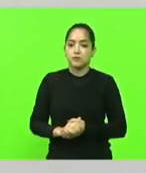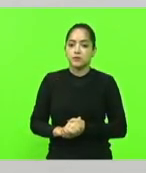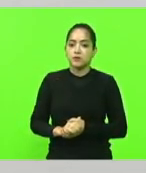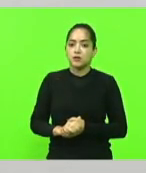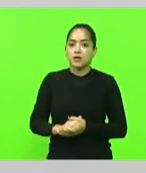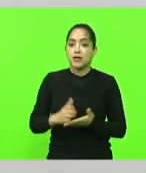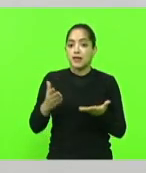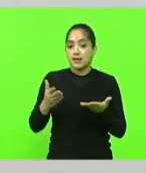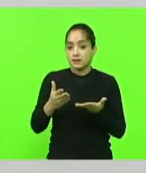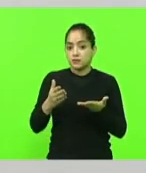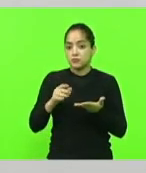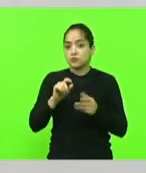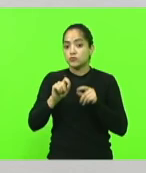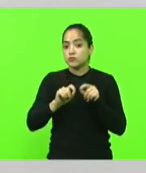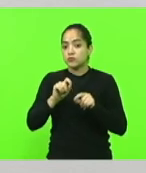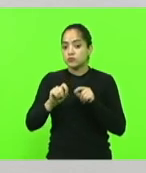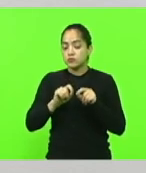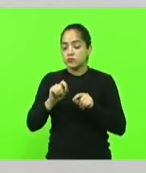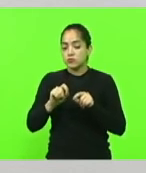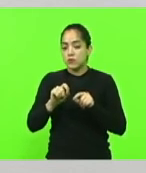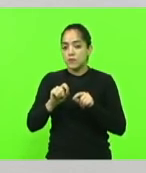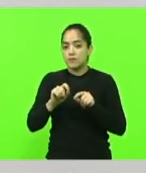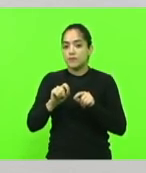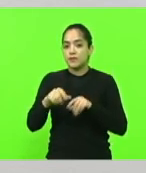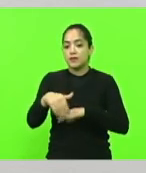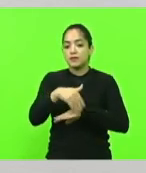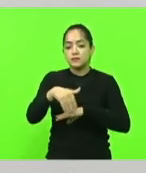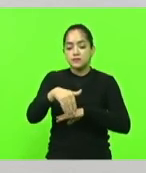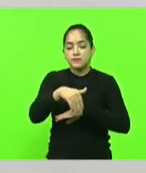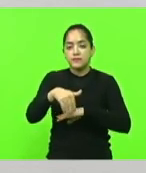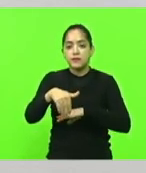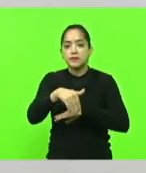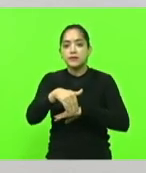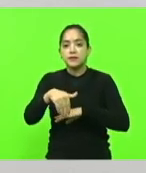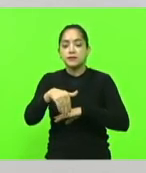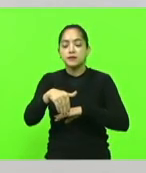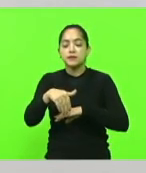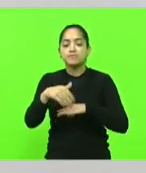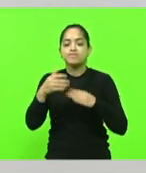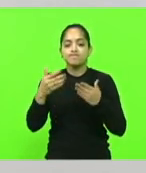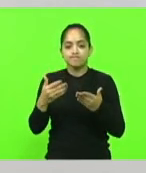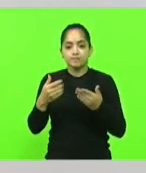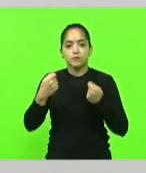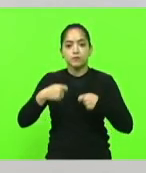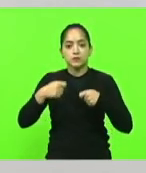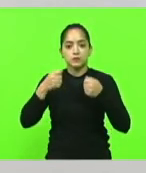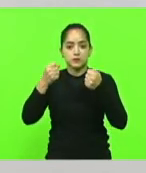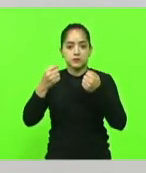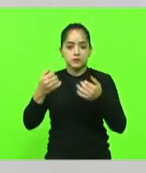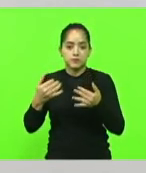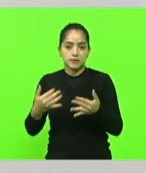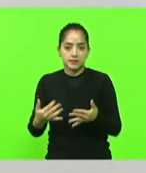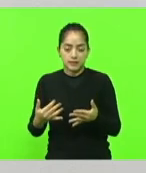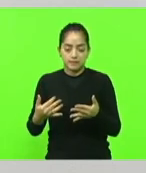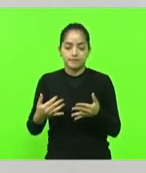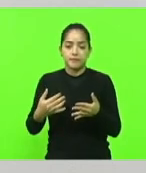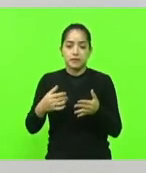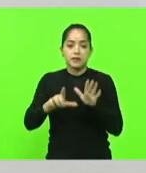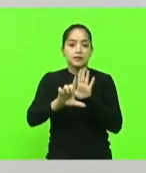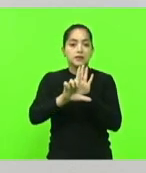Sobre essa avenida, eu tenho uma questão a tratar aqui hoje. Existe uma